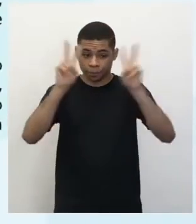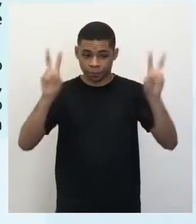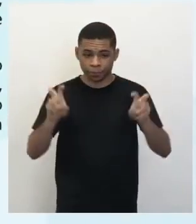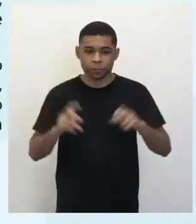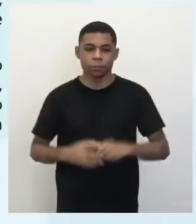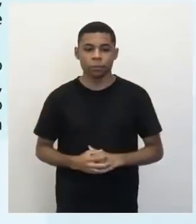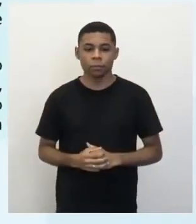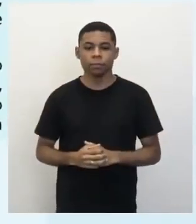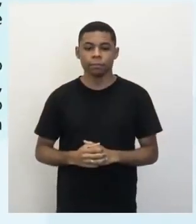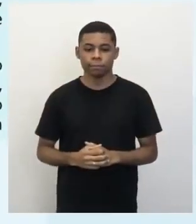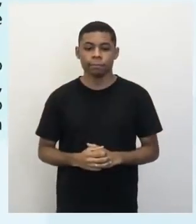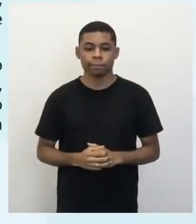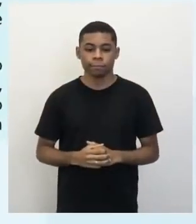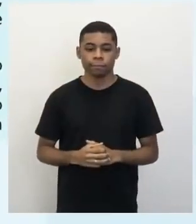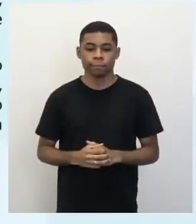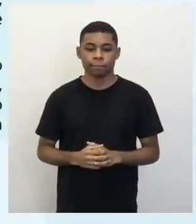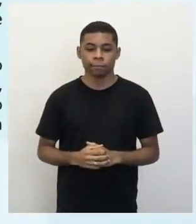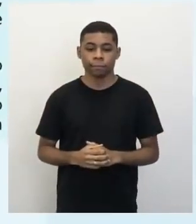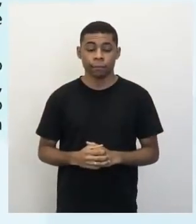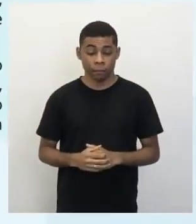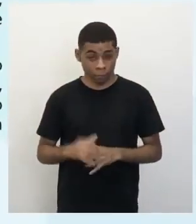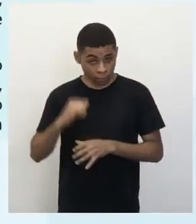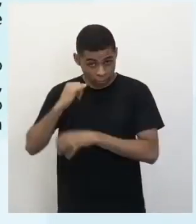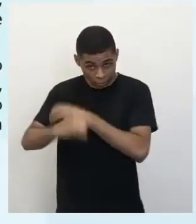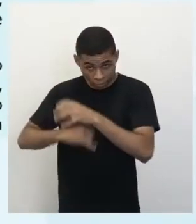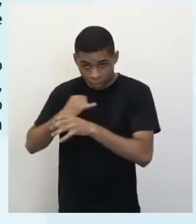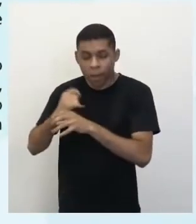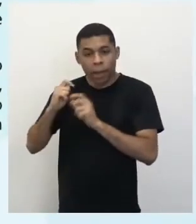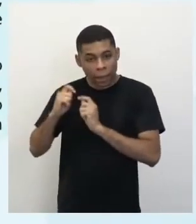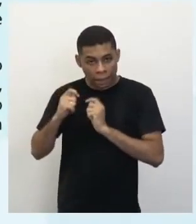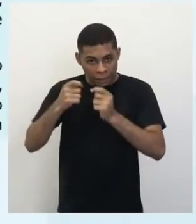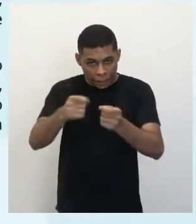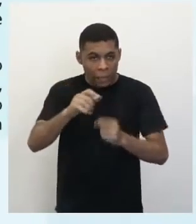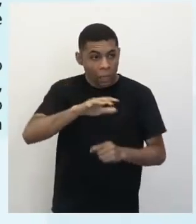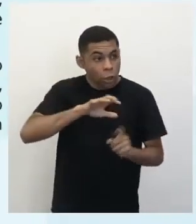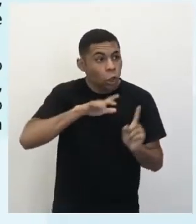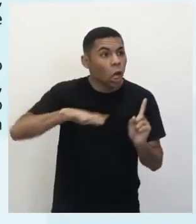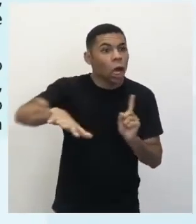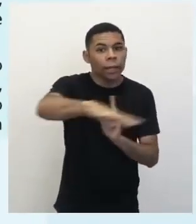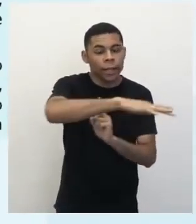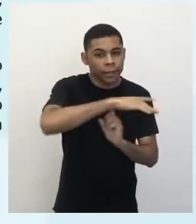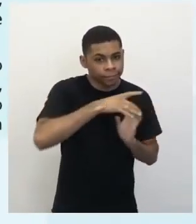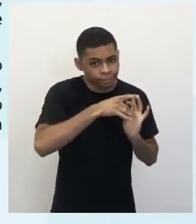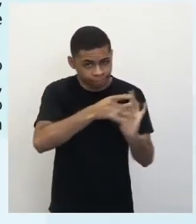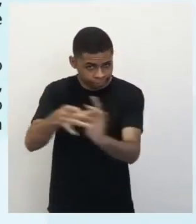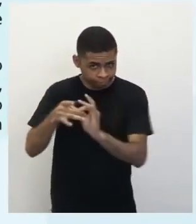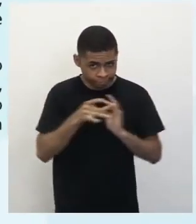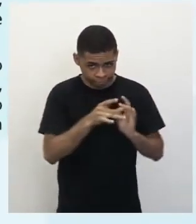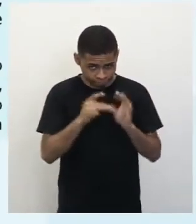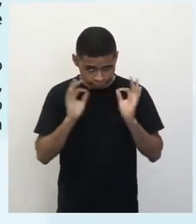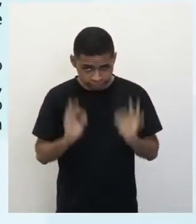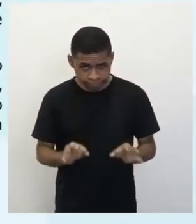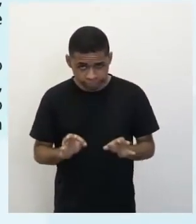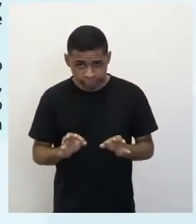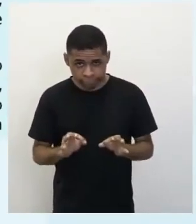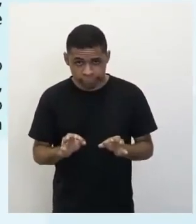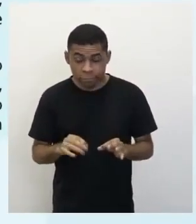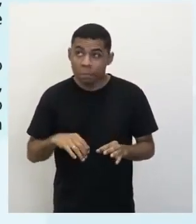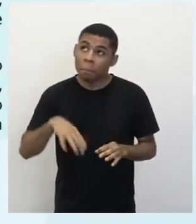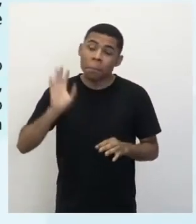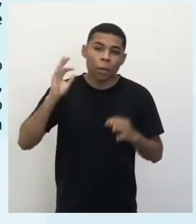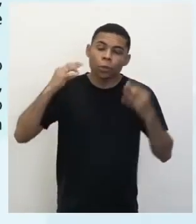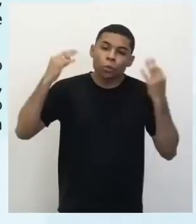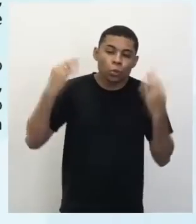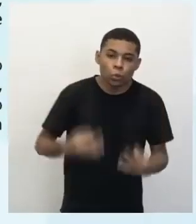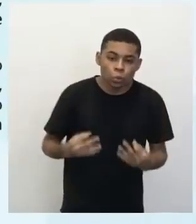a internet nos tornará uma sociedade mais integrada? Será que a internet pode nos tornar uma sociedade mais